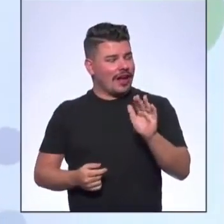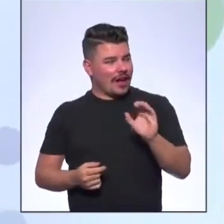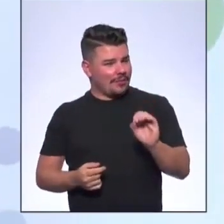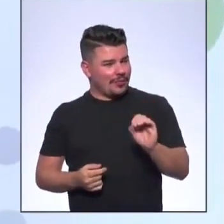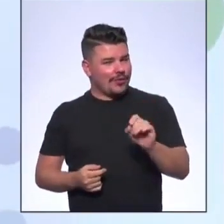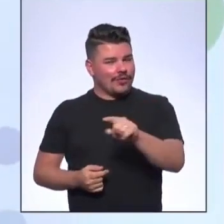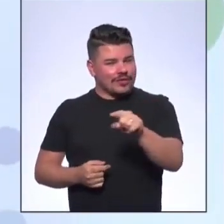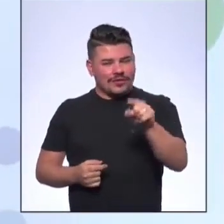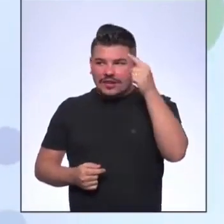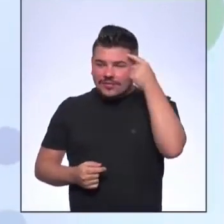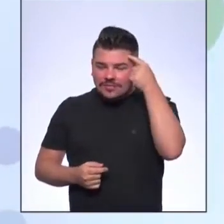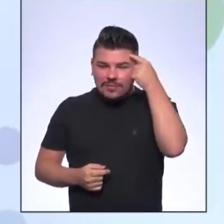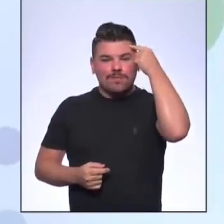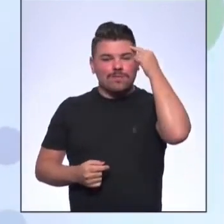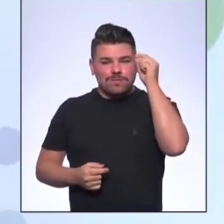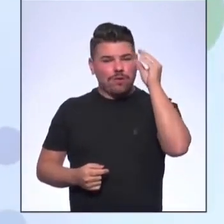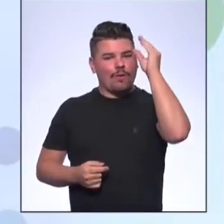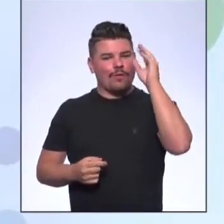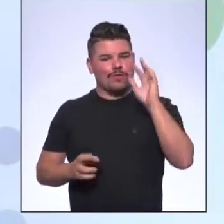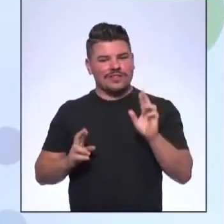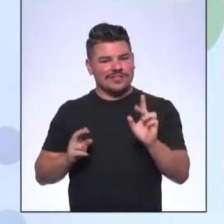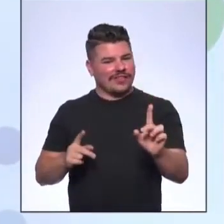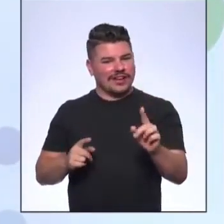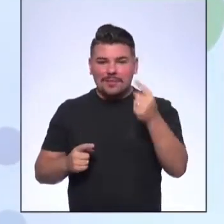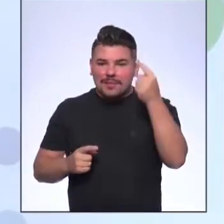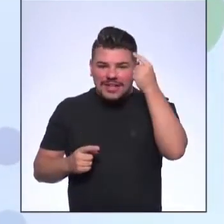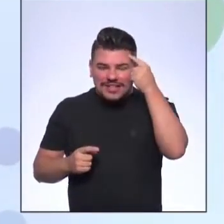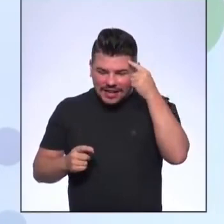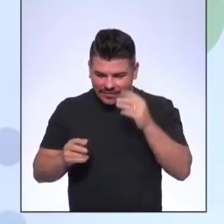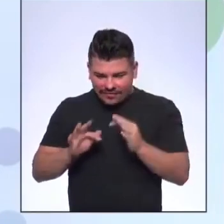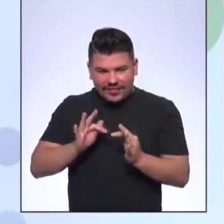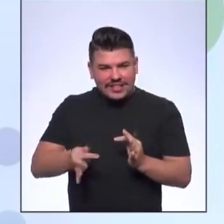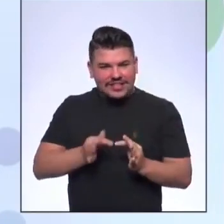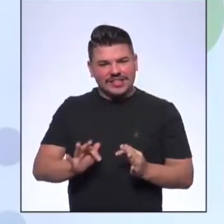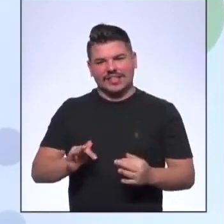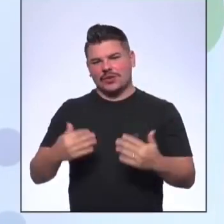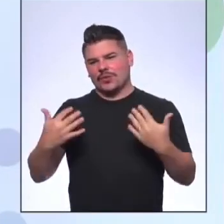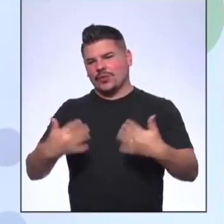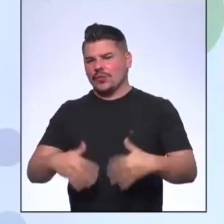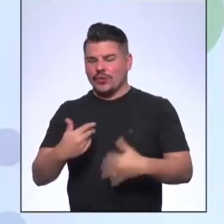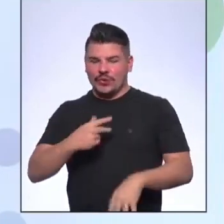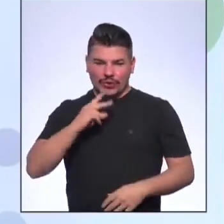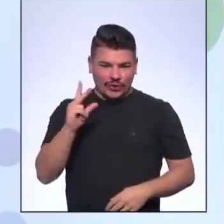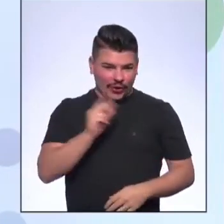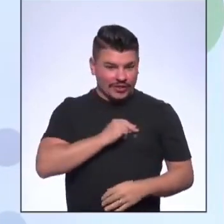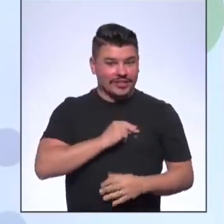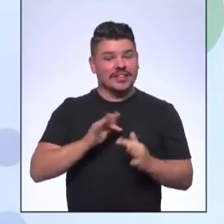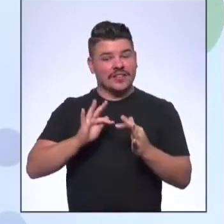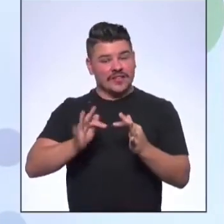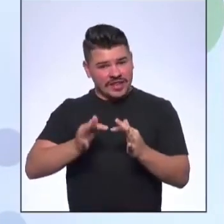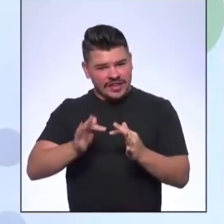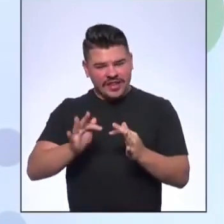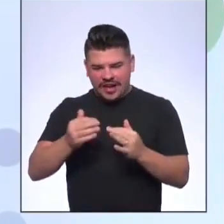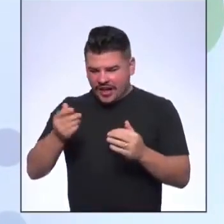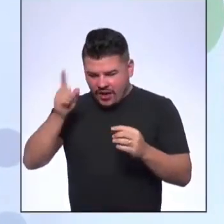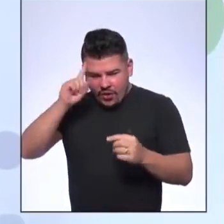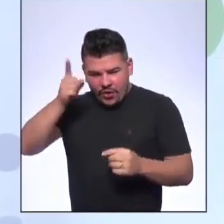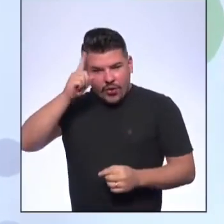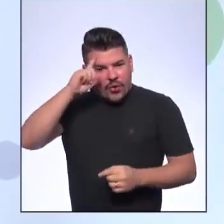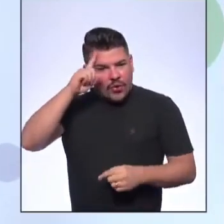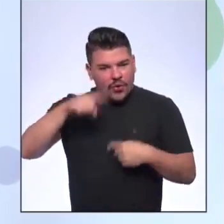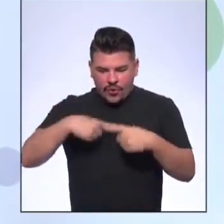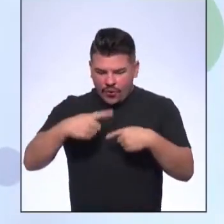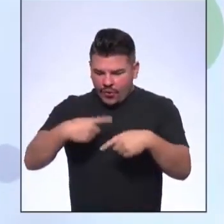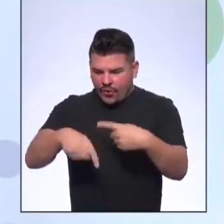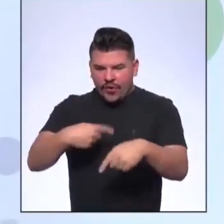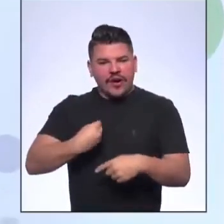vai ficar muito, né? Vocês vão ver que quando você pensar em física, você vai falar, nossa, realmente a física aí tá no dia a dia da gente, né? Vamos lá,